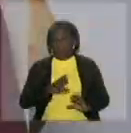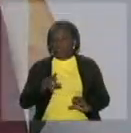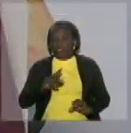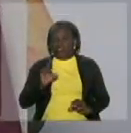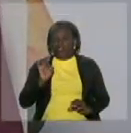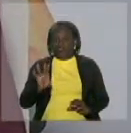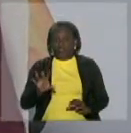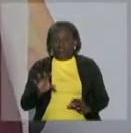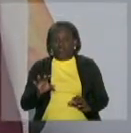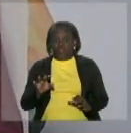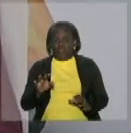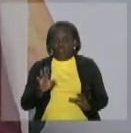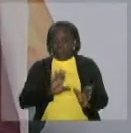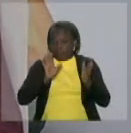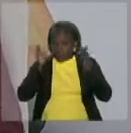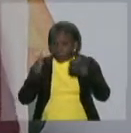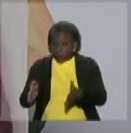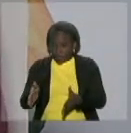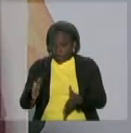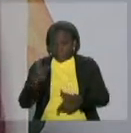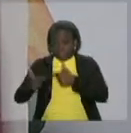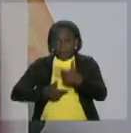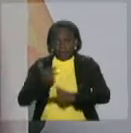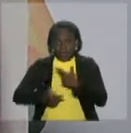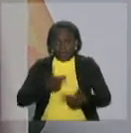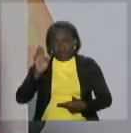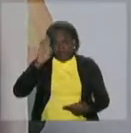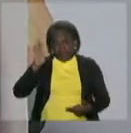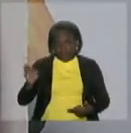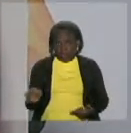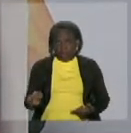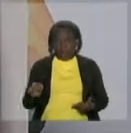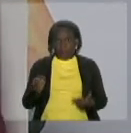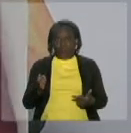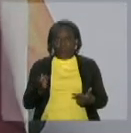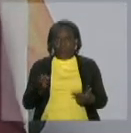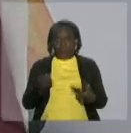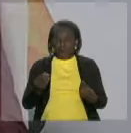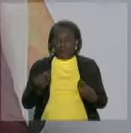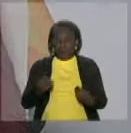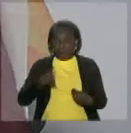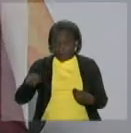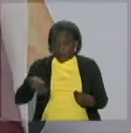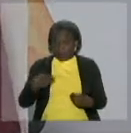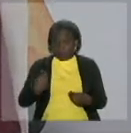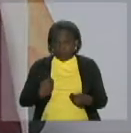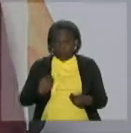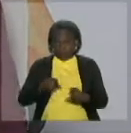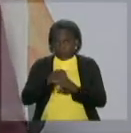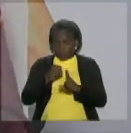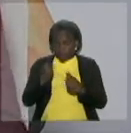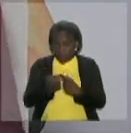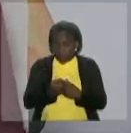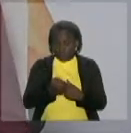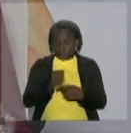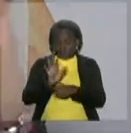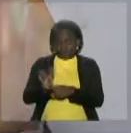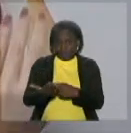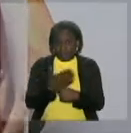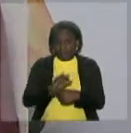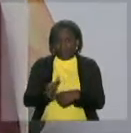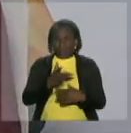e não dirigida exclusivamente para o trabalho, né? Para que possamos viver numa